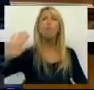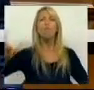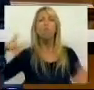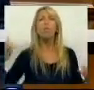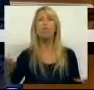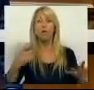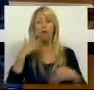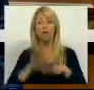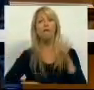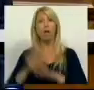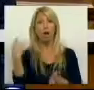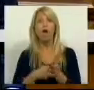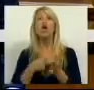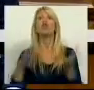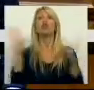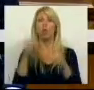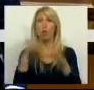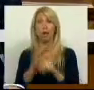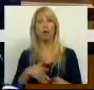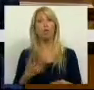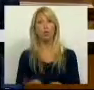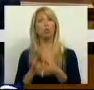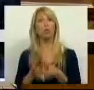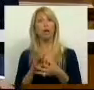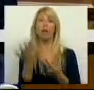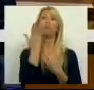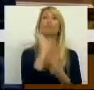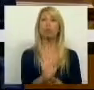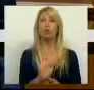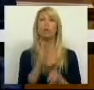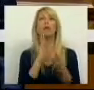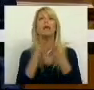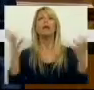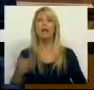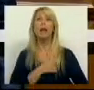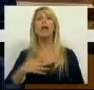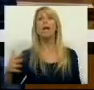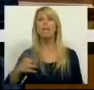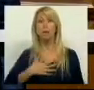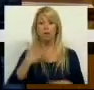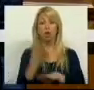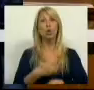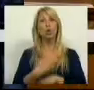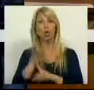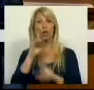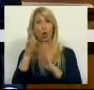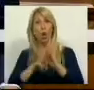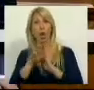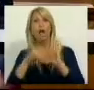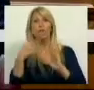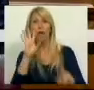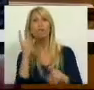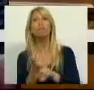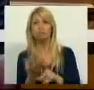uma contribuição extraordinária de solidariedade, por exemplo, sobre as grandes empresas dos setores regulados, o que seria uma solução